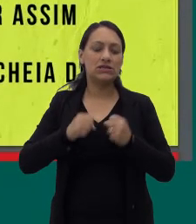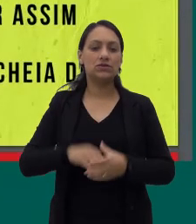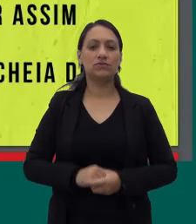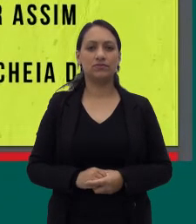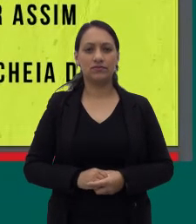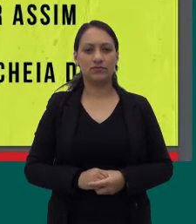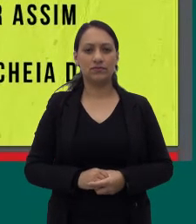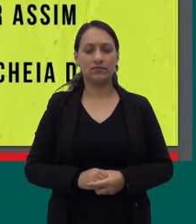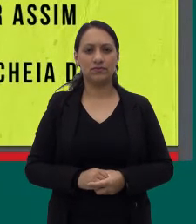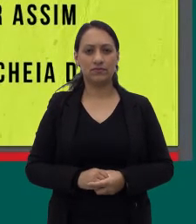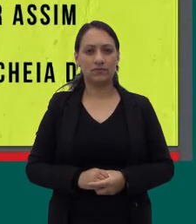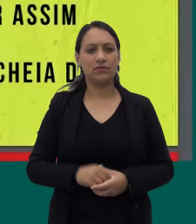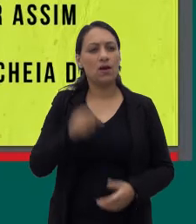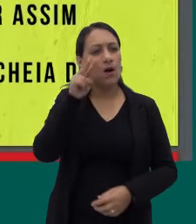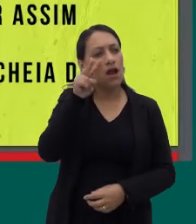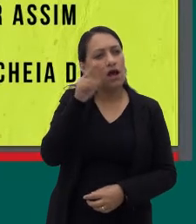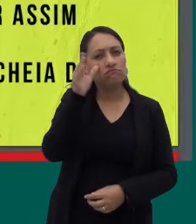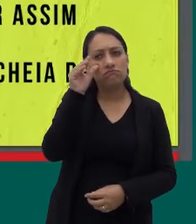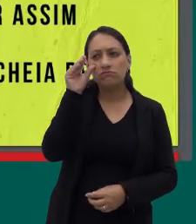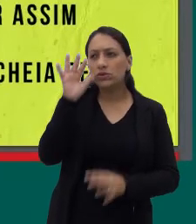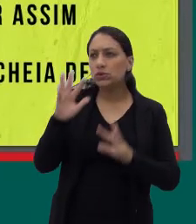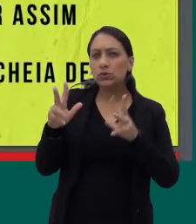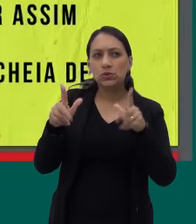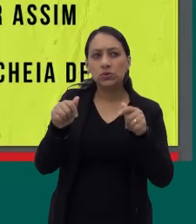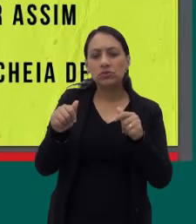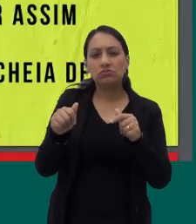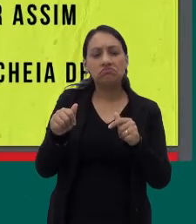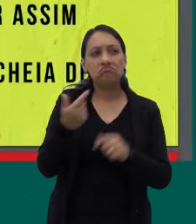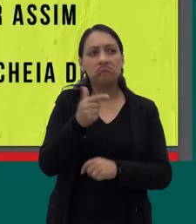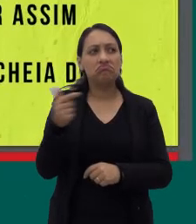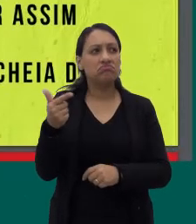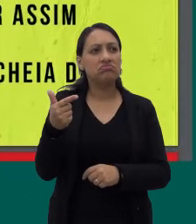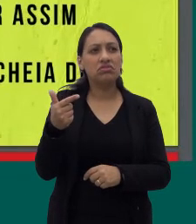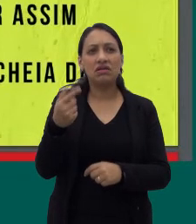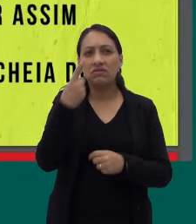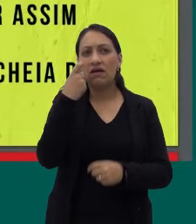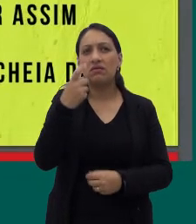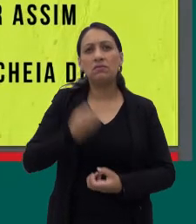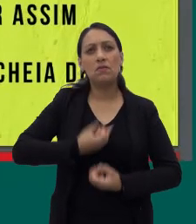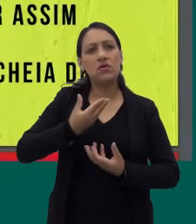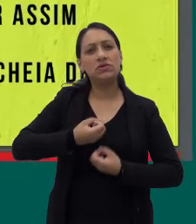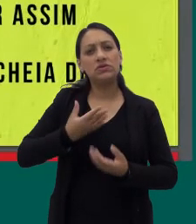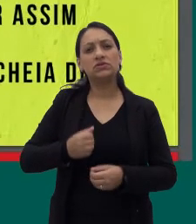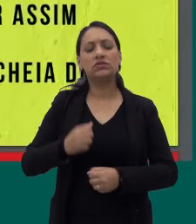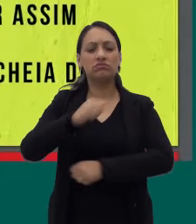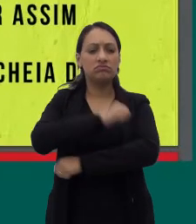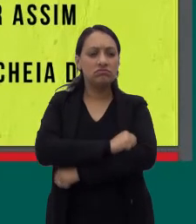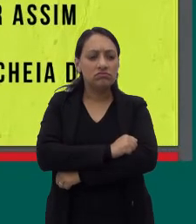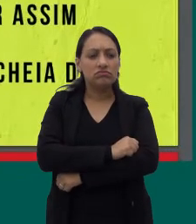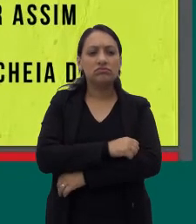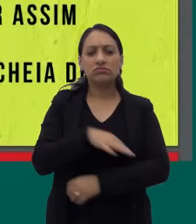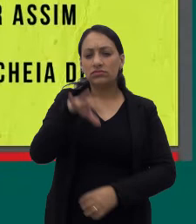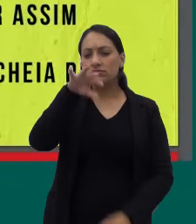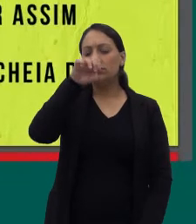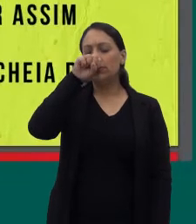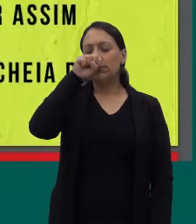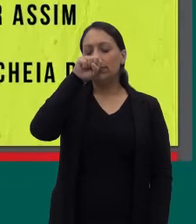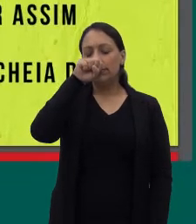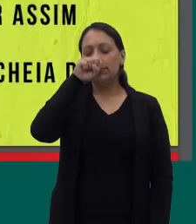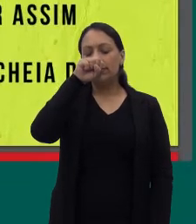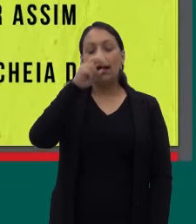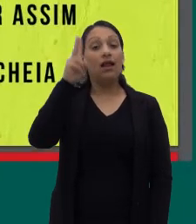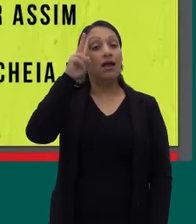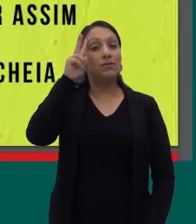Olhar, reparar tudo em volta, sem a menor intenção de poesia. Girar os braços, respirar o ar fresco. Lembrar